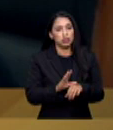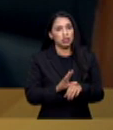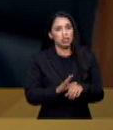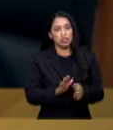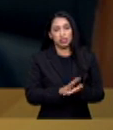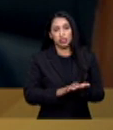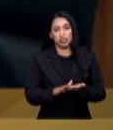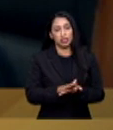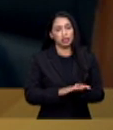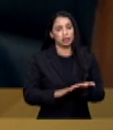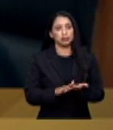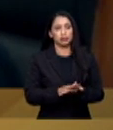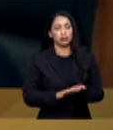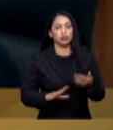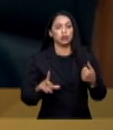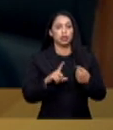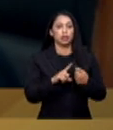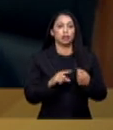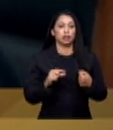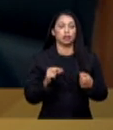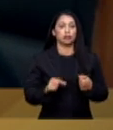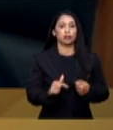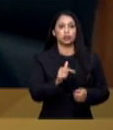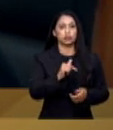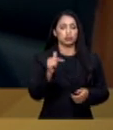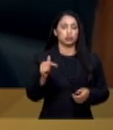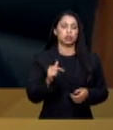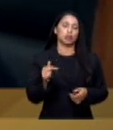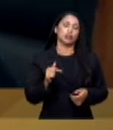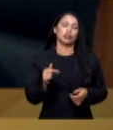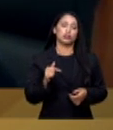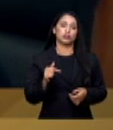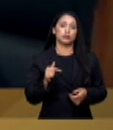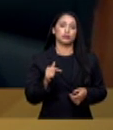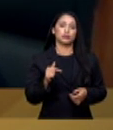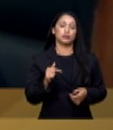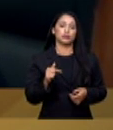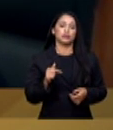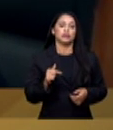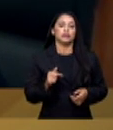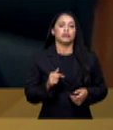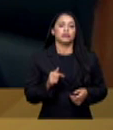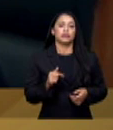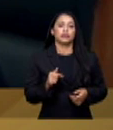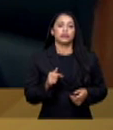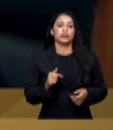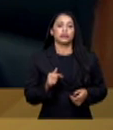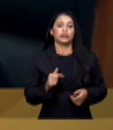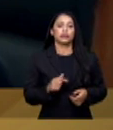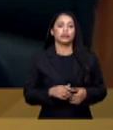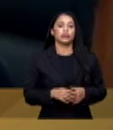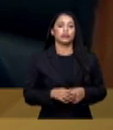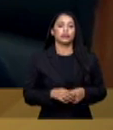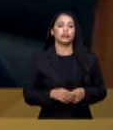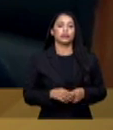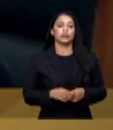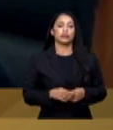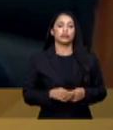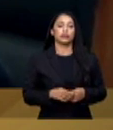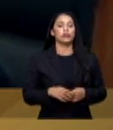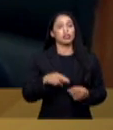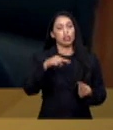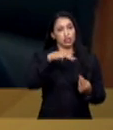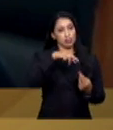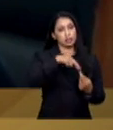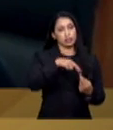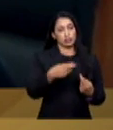inconstitucionalidade no artigo 7º, perdão, acabei de dizer artigo 7º, inciso